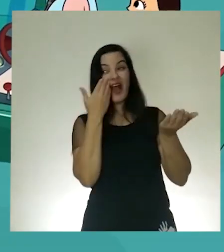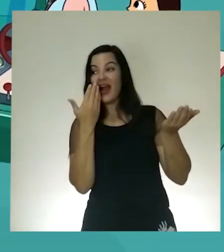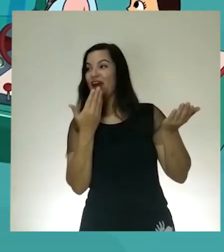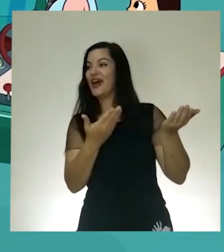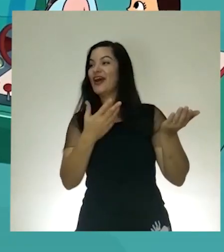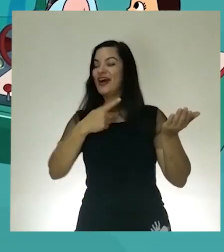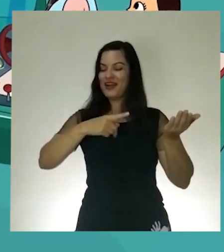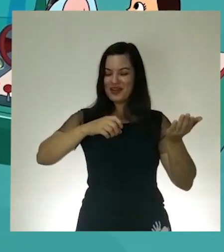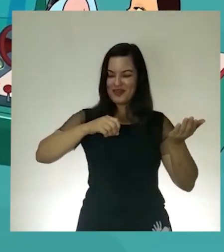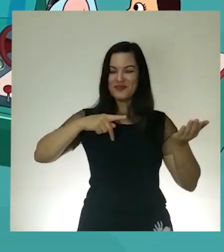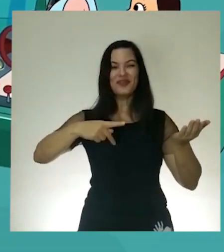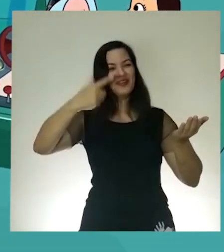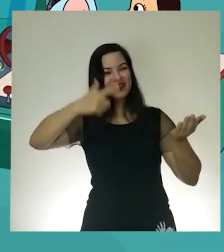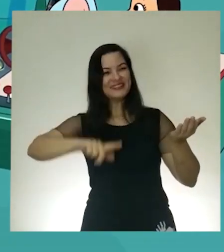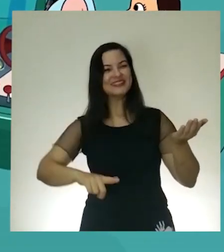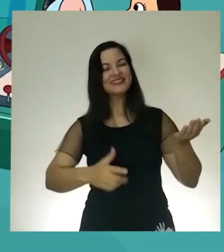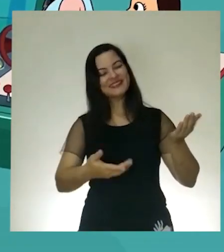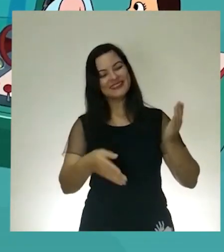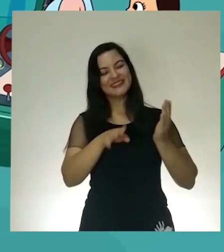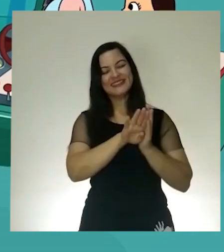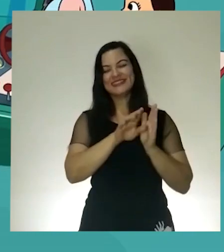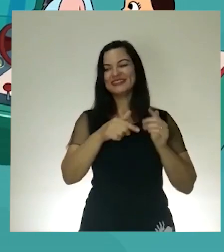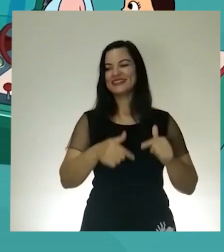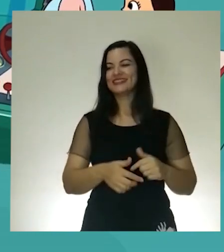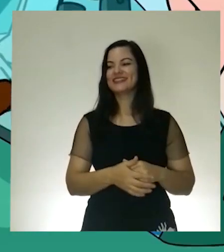Olha só, pessoal, chegou uma pop.